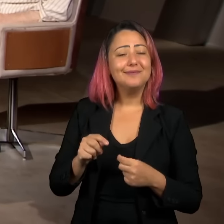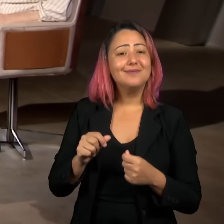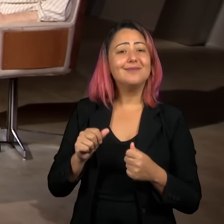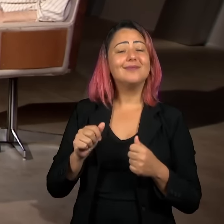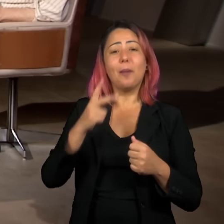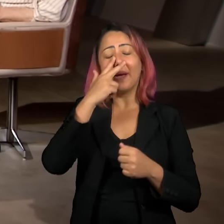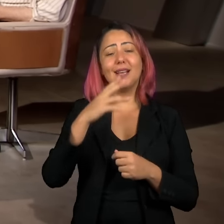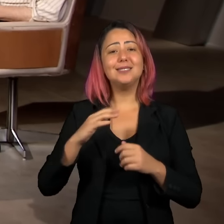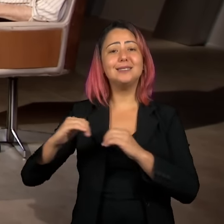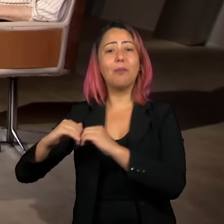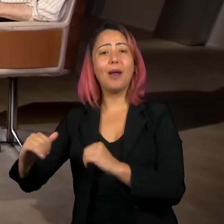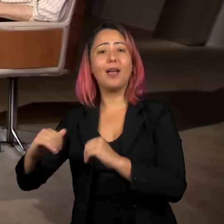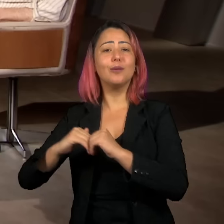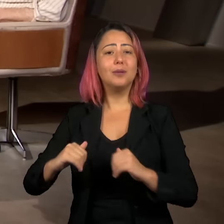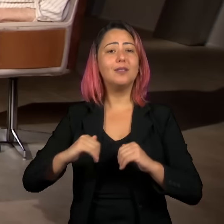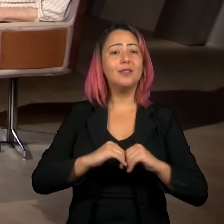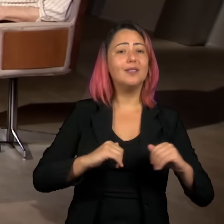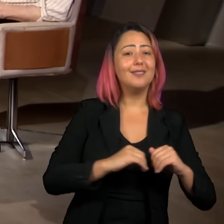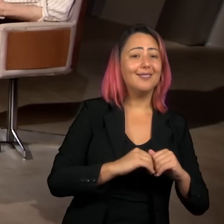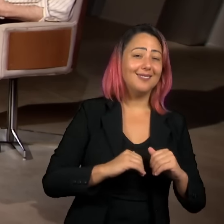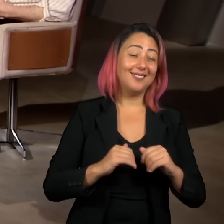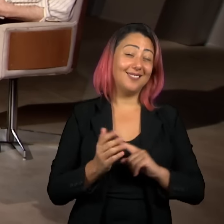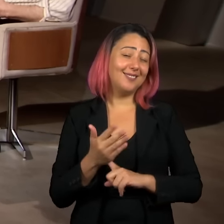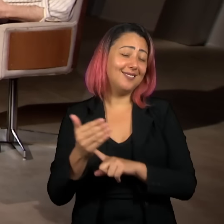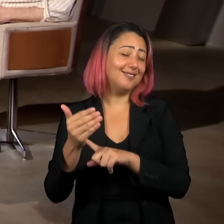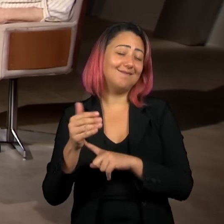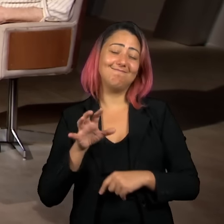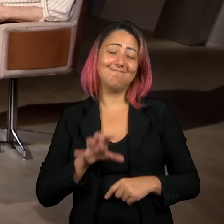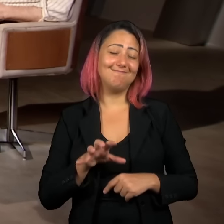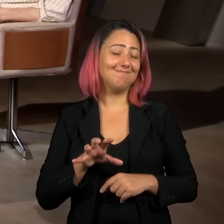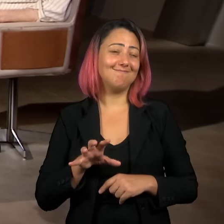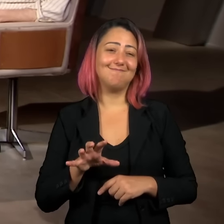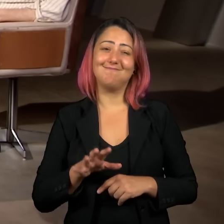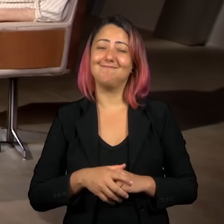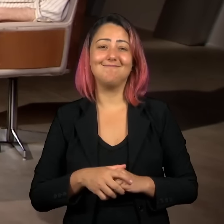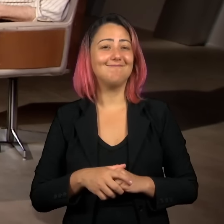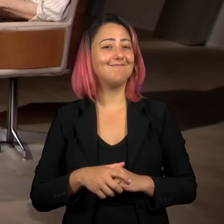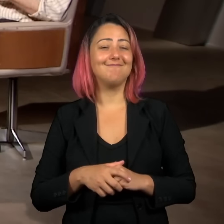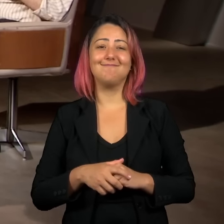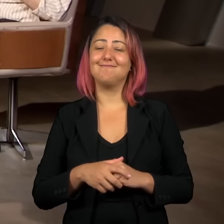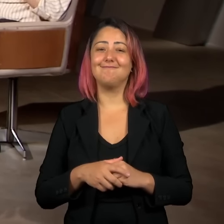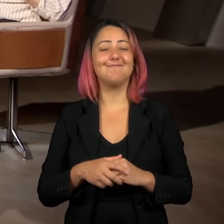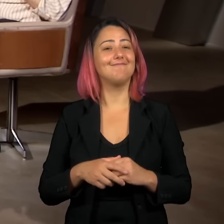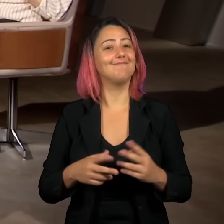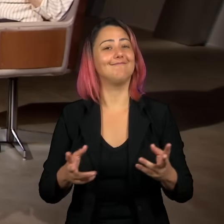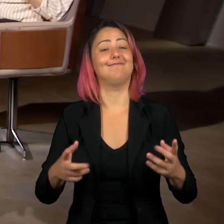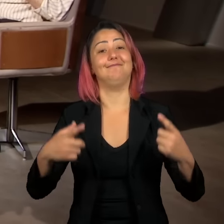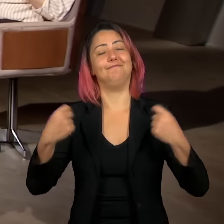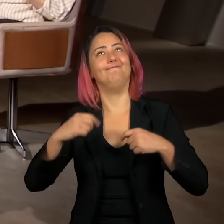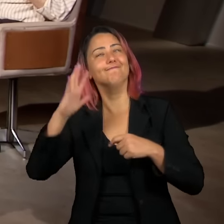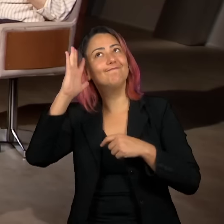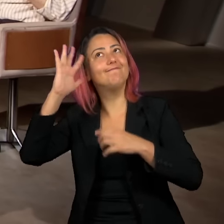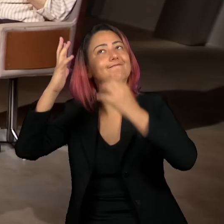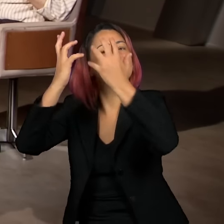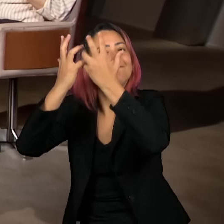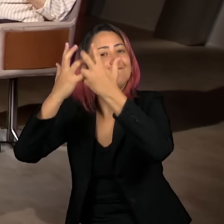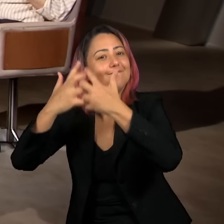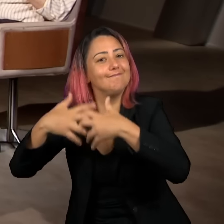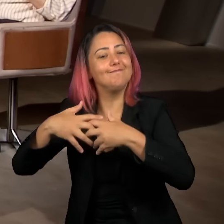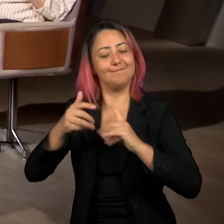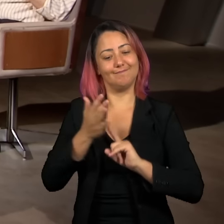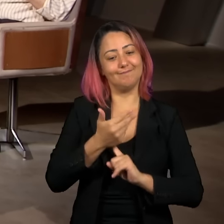tão articuladas essas coisas não tão realmente ah pensadas né no ponto de